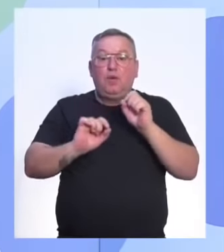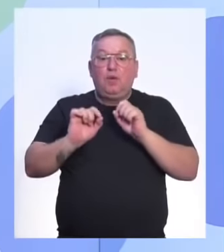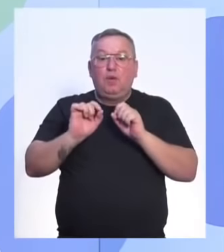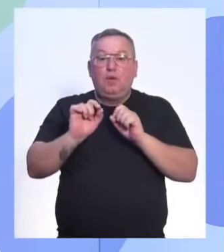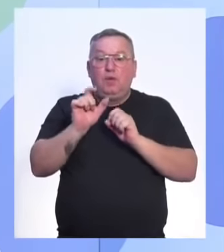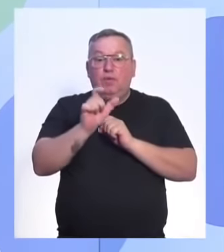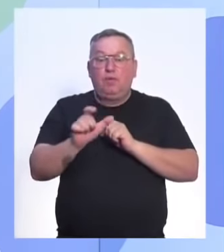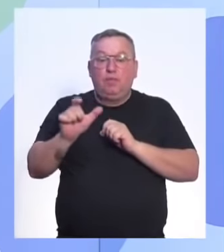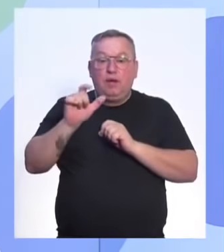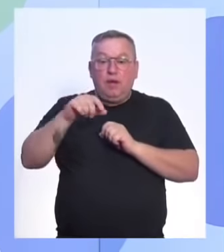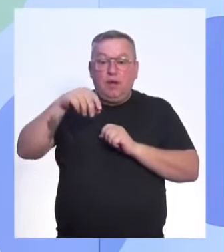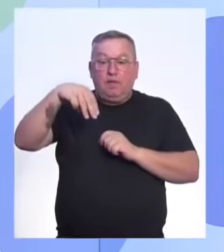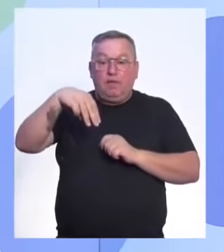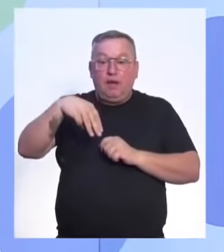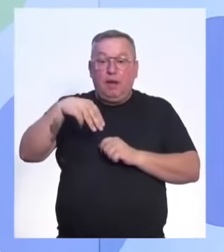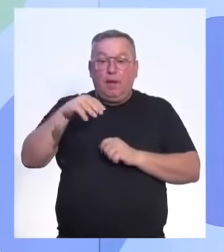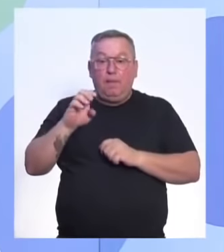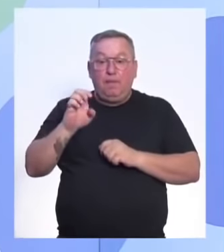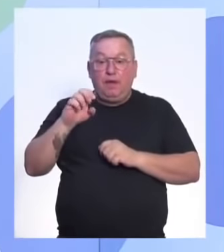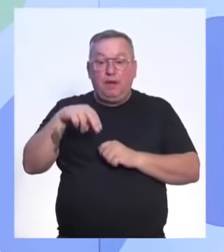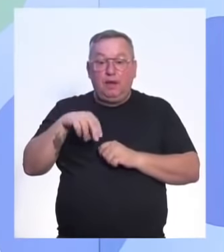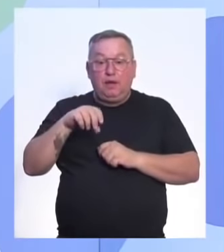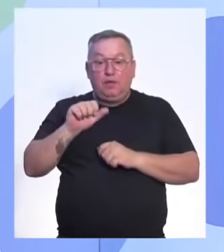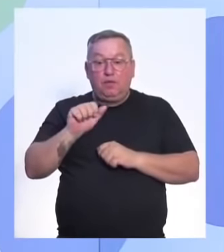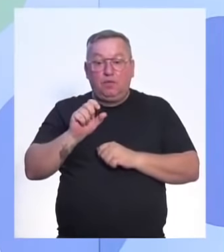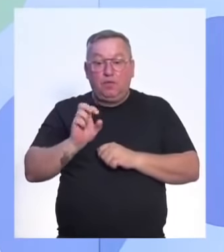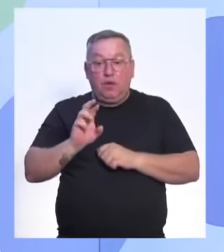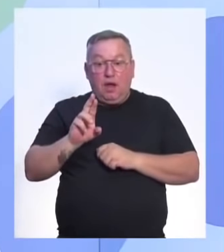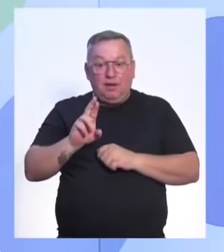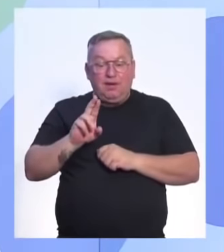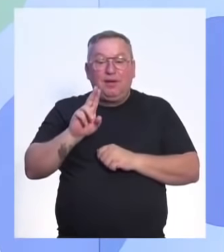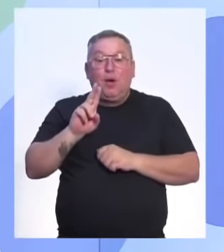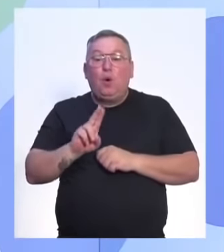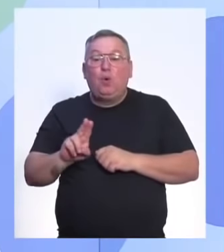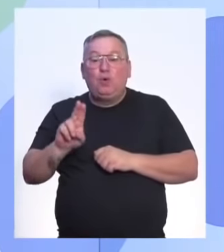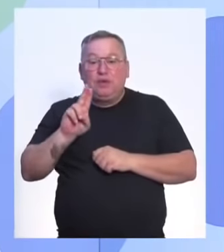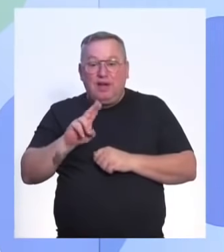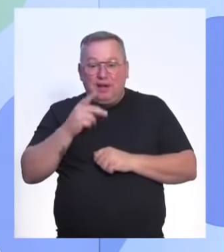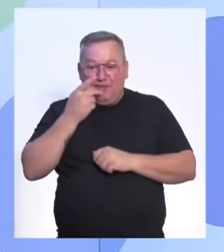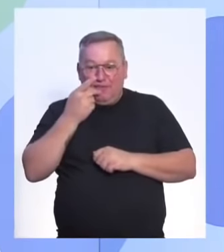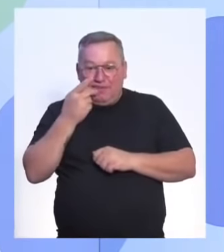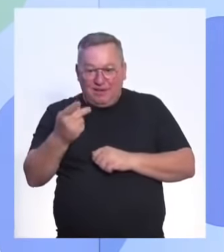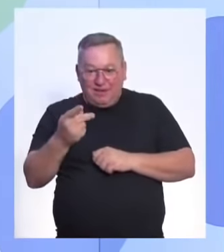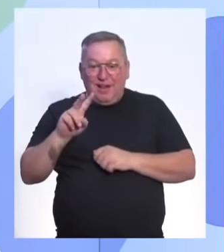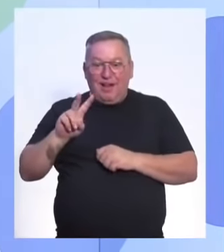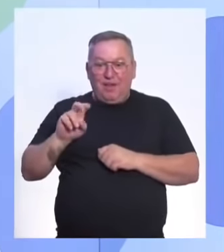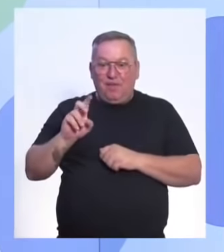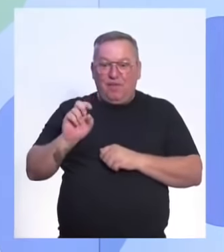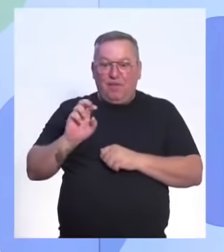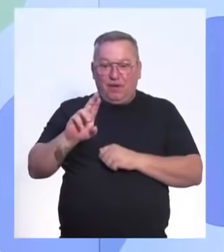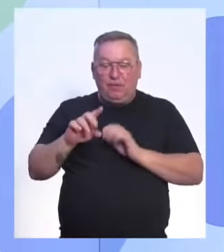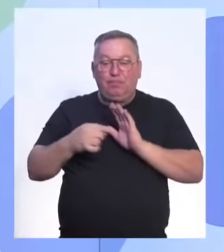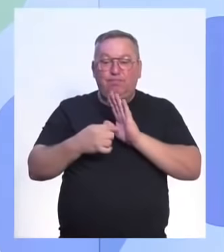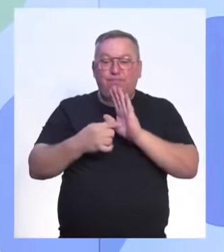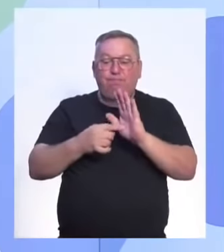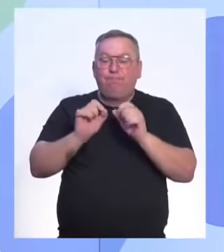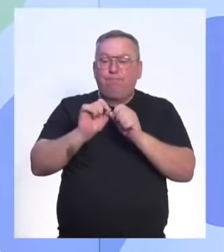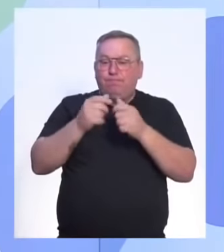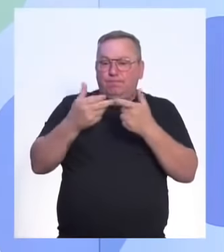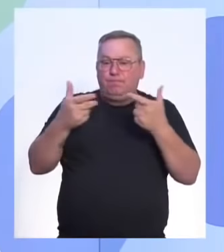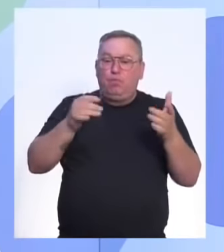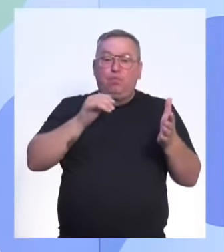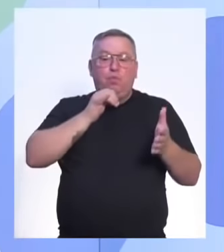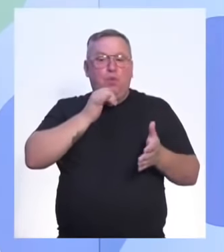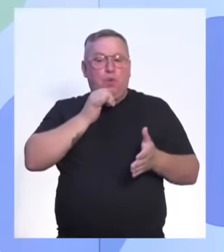de mensurar. Utilizar aí um valor para poder representar um determinado objeto. Então,